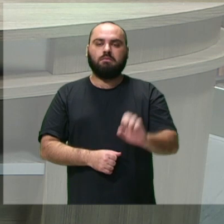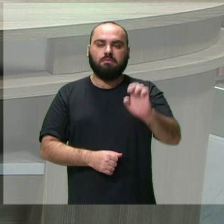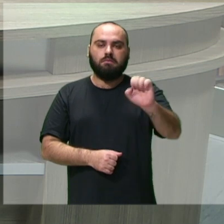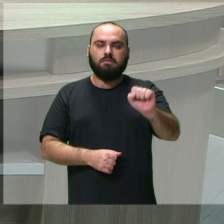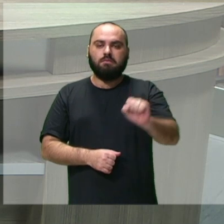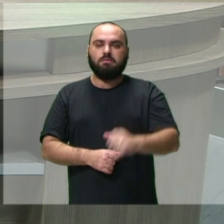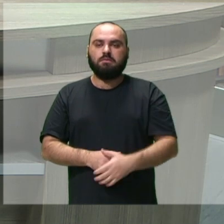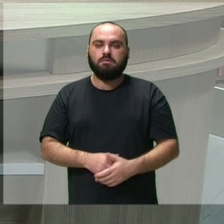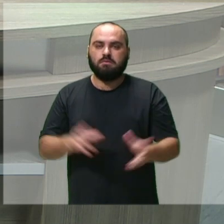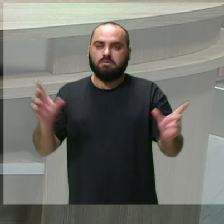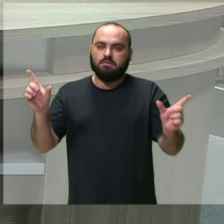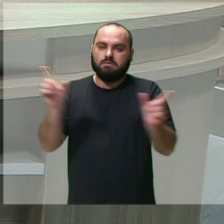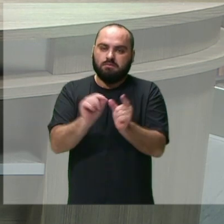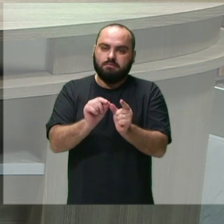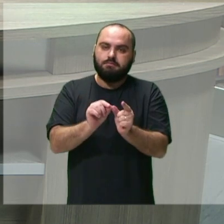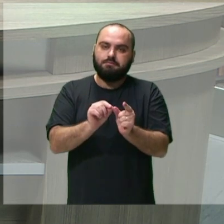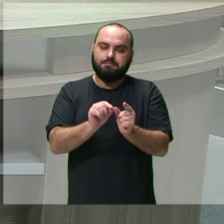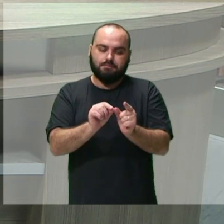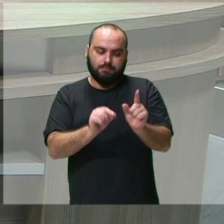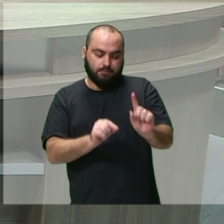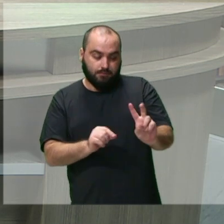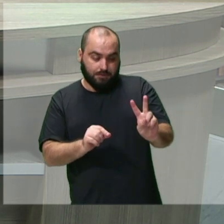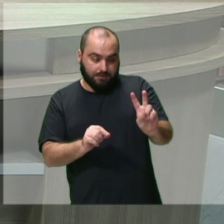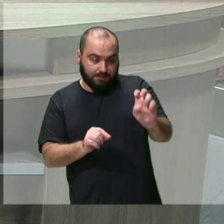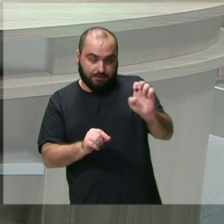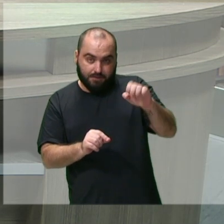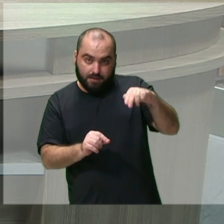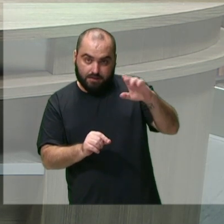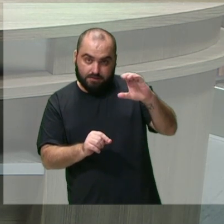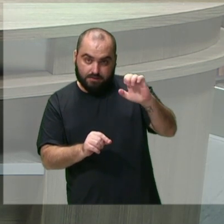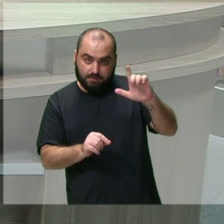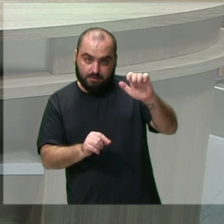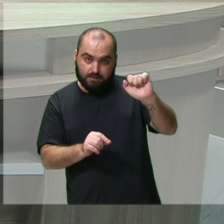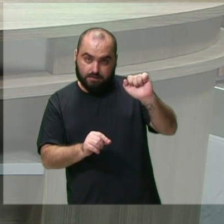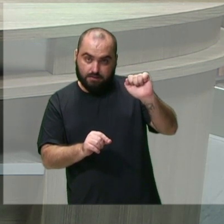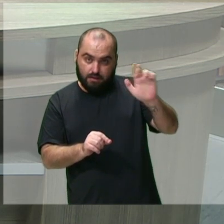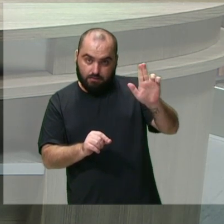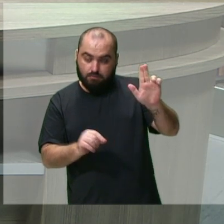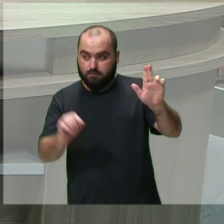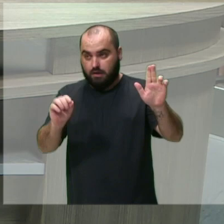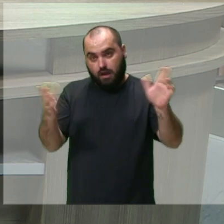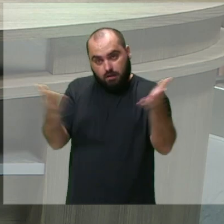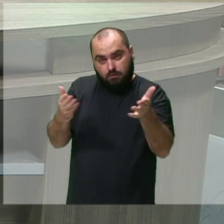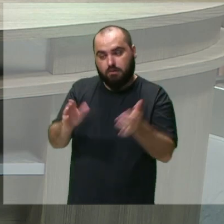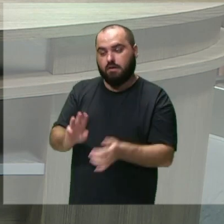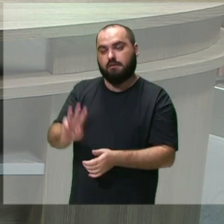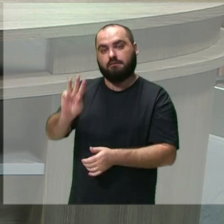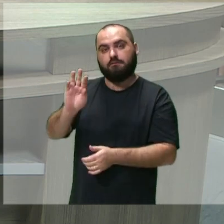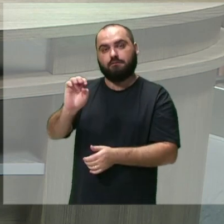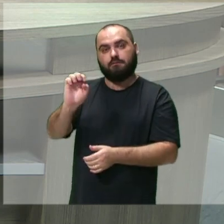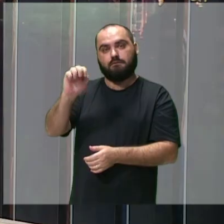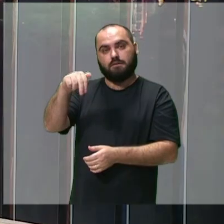uma abreviatura de Venceslau, né? Sim, quebrei pela metade ali. A